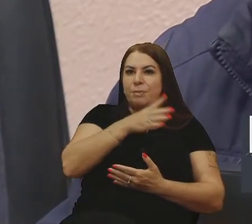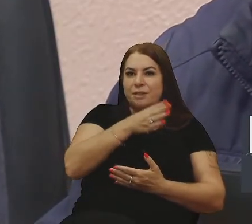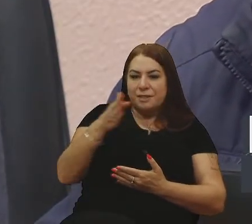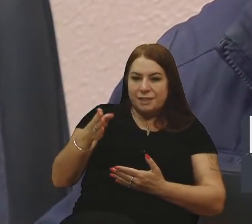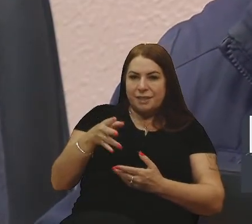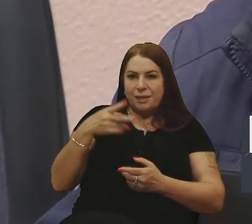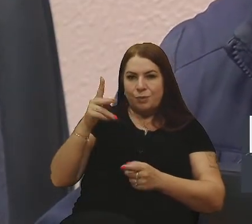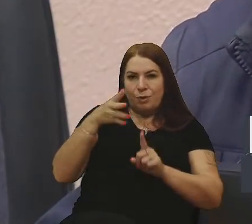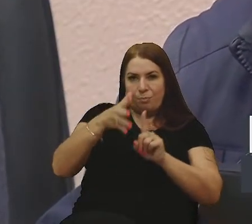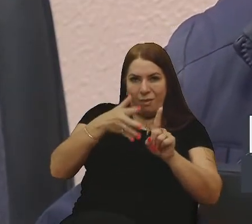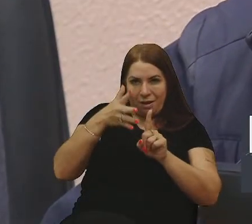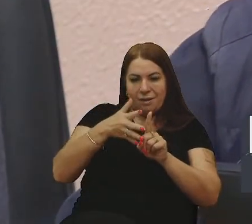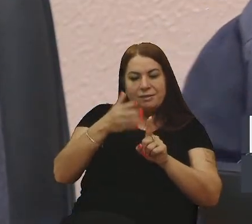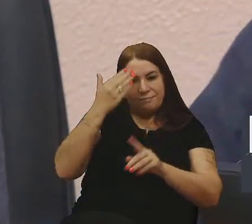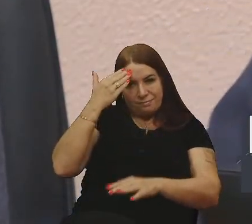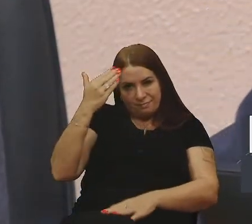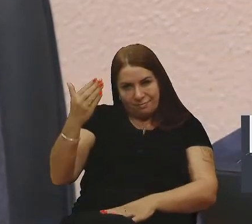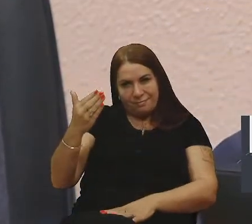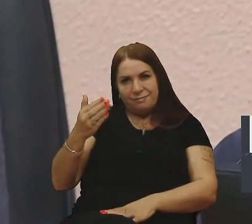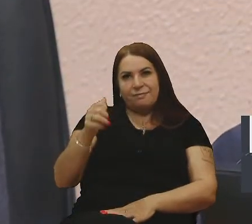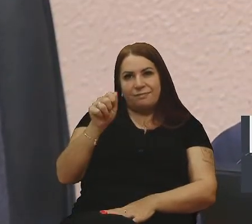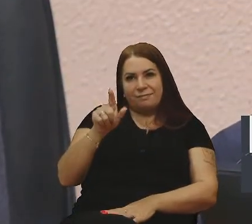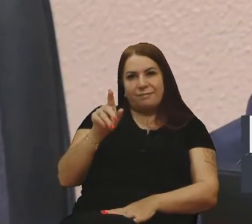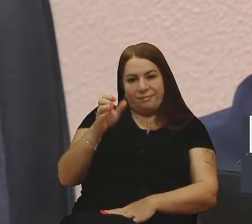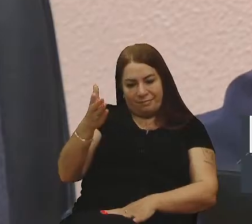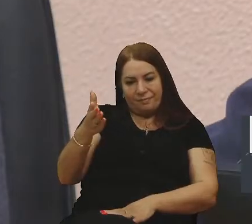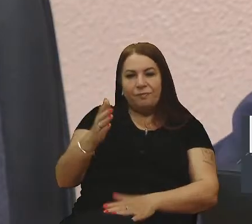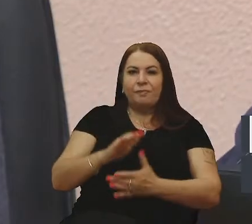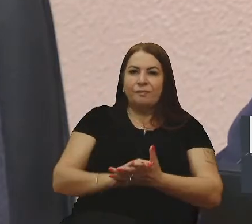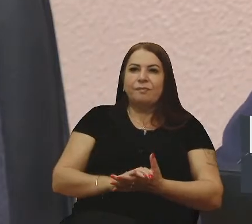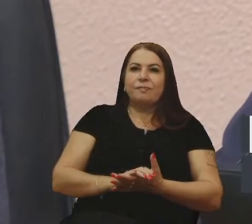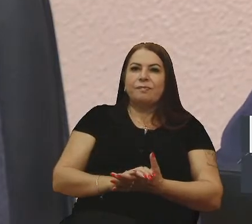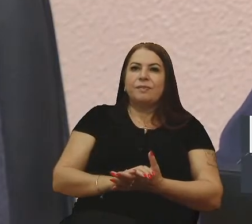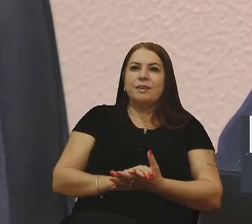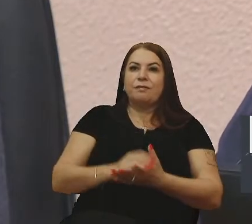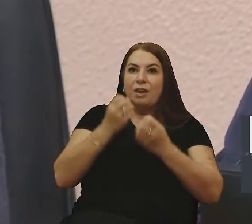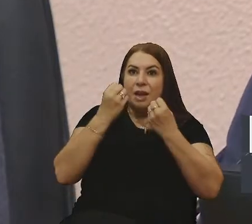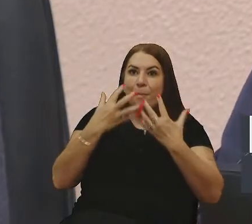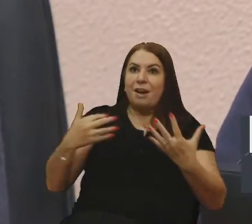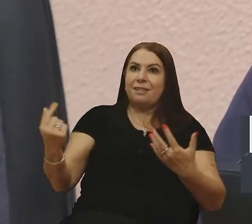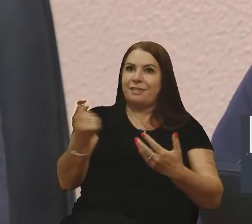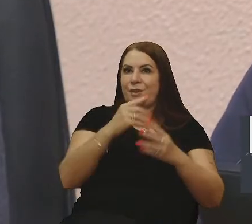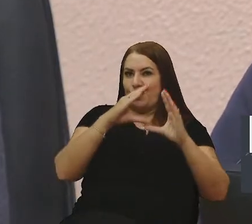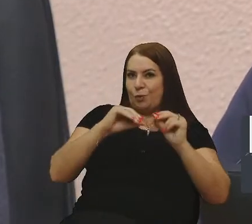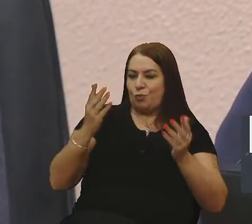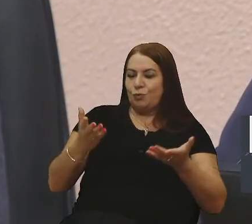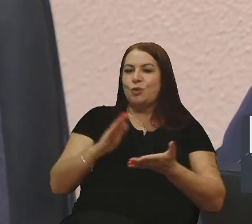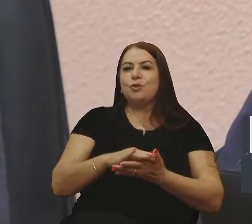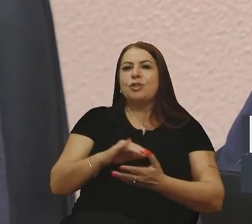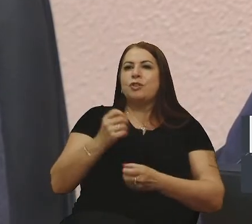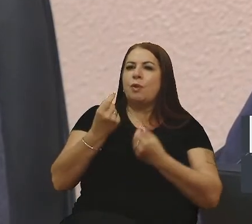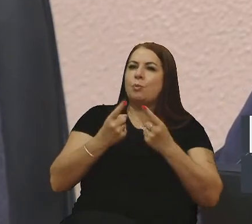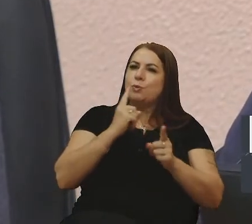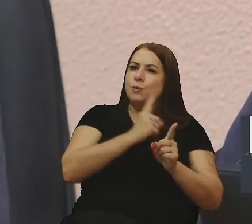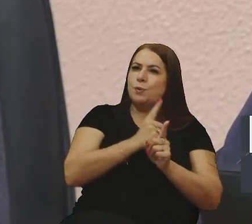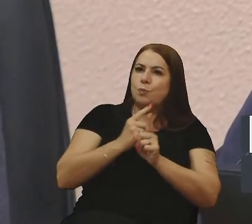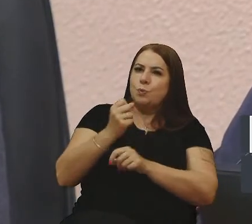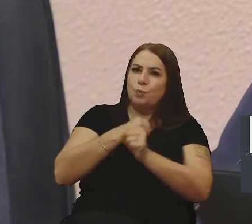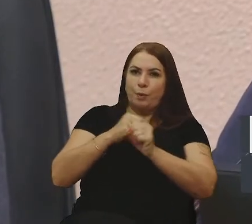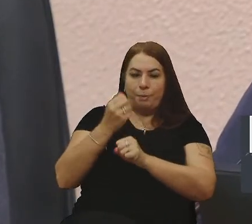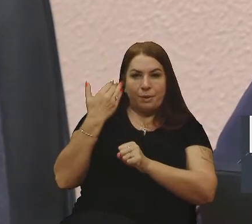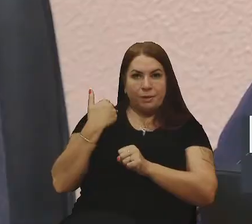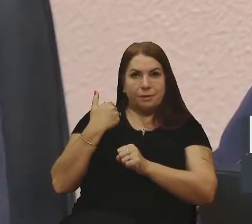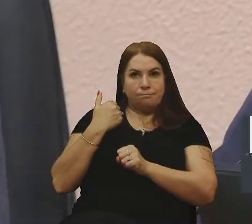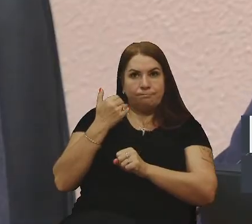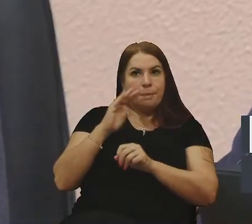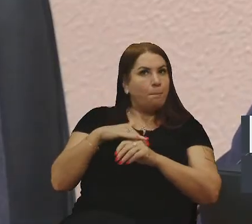a tua palestra, desde já agradecendo muito, muito, que vai nos habilitar bastante. Nós tivemos alguns encontros no ano passado, mas, acima